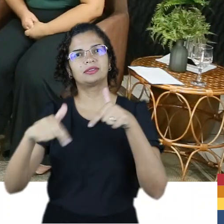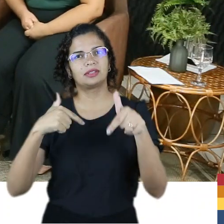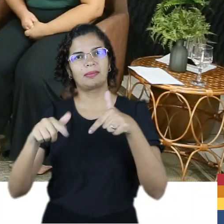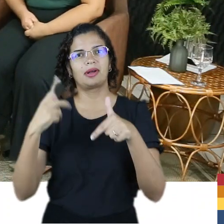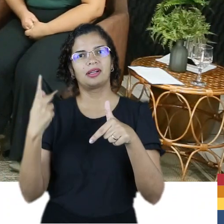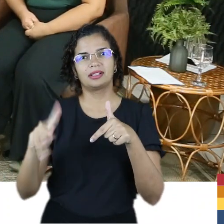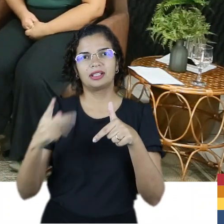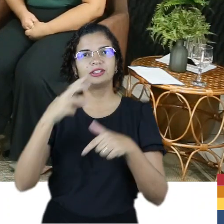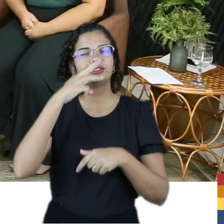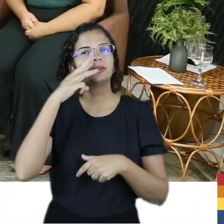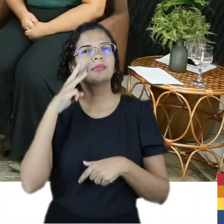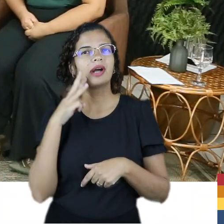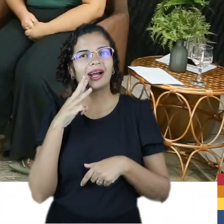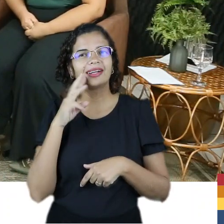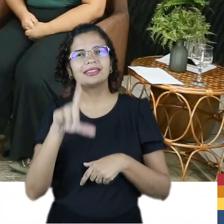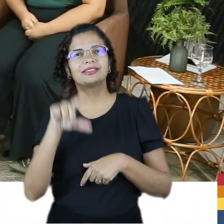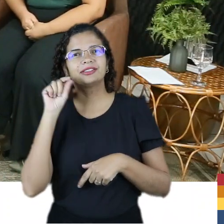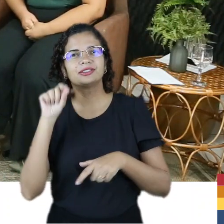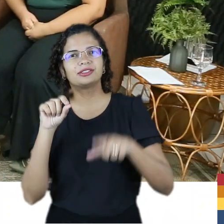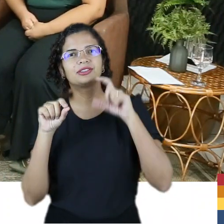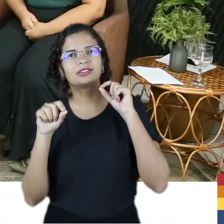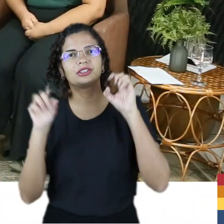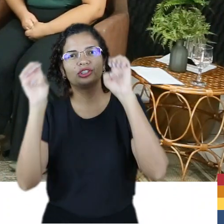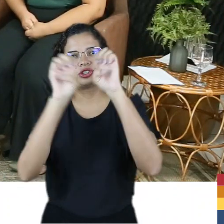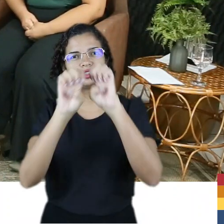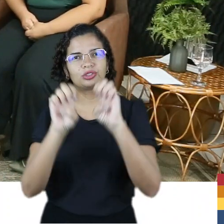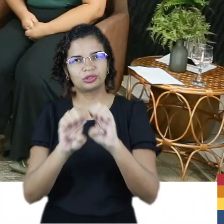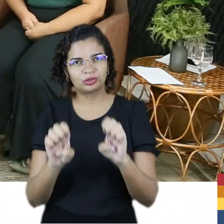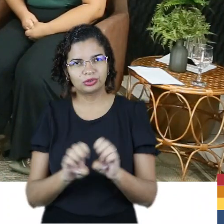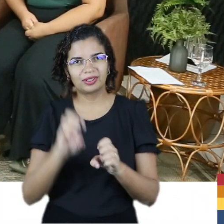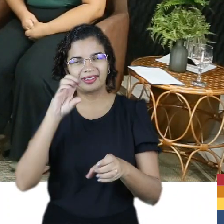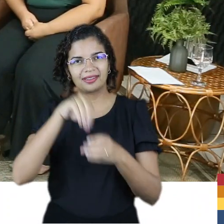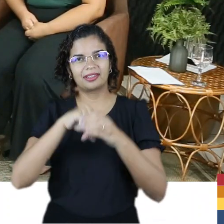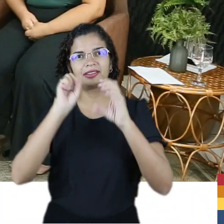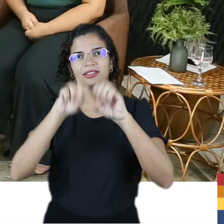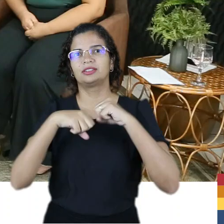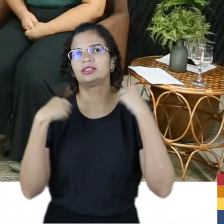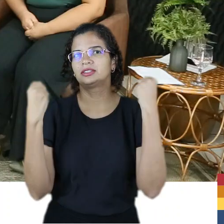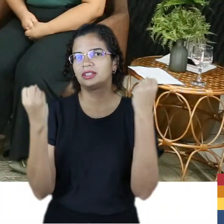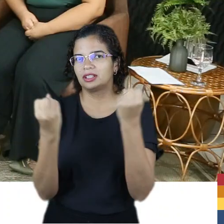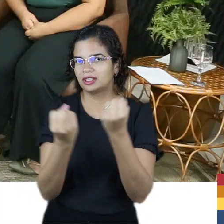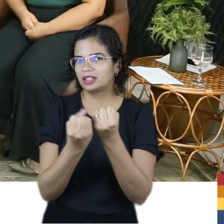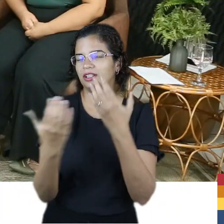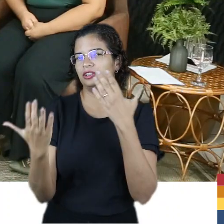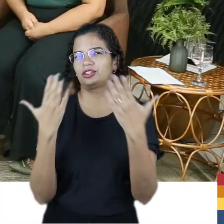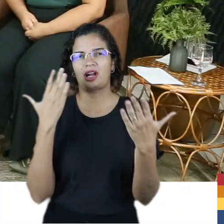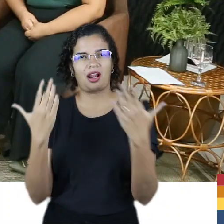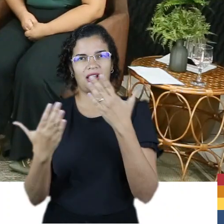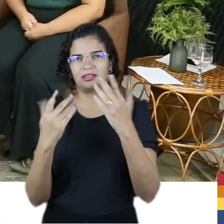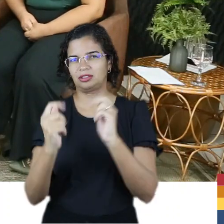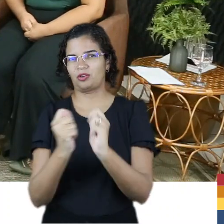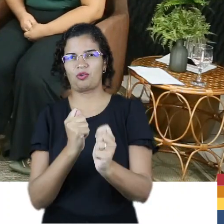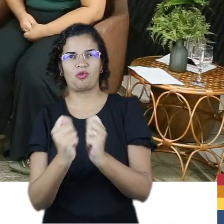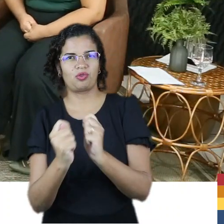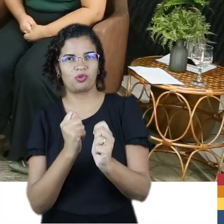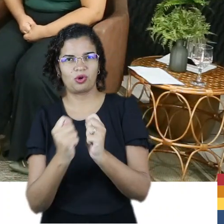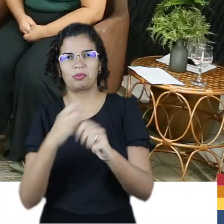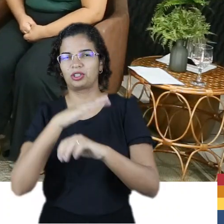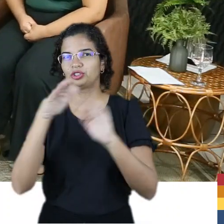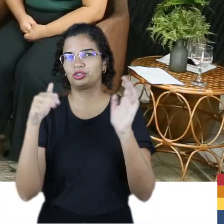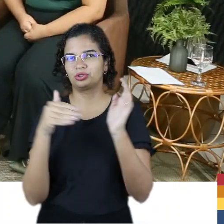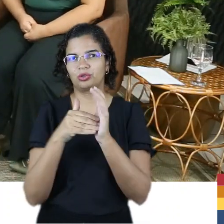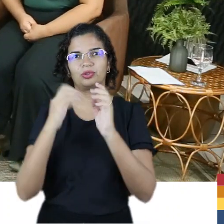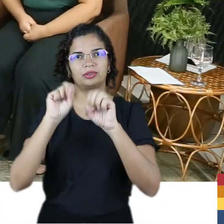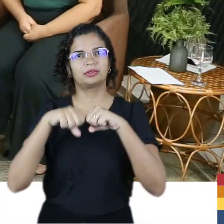o direcionamento para as questões educacionais. Então, para a melhor compreensão